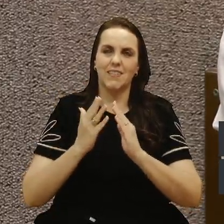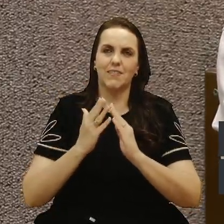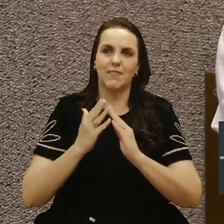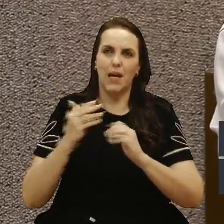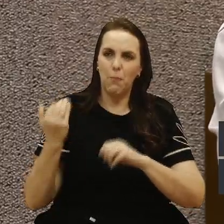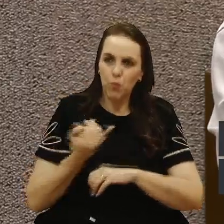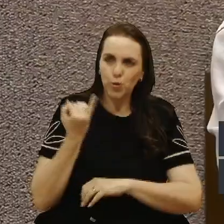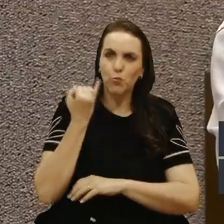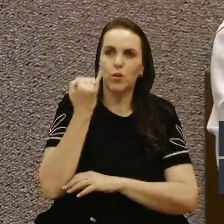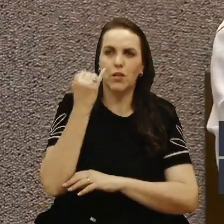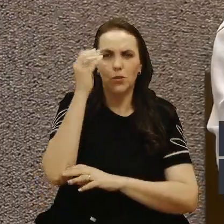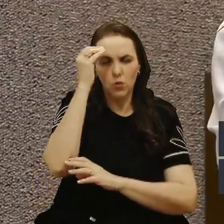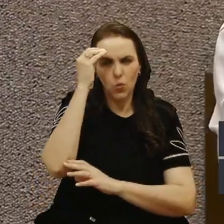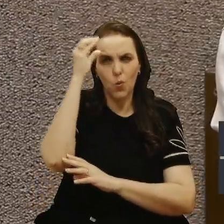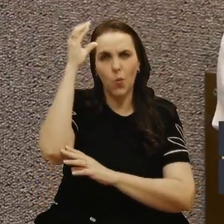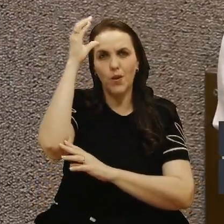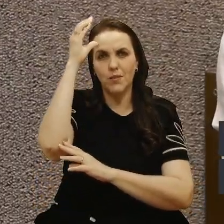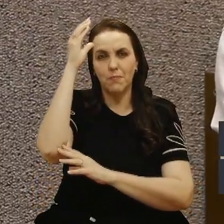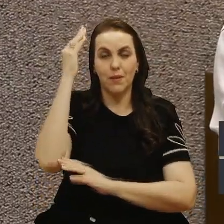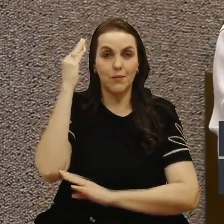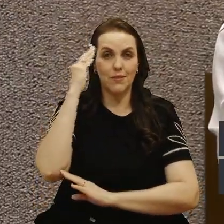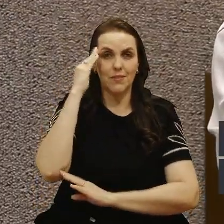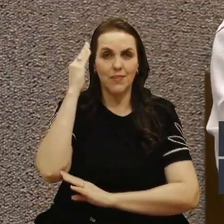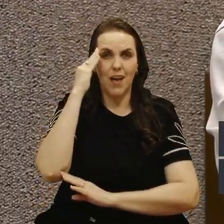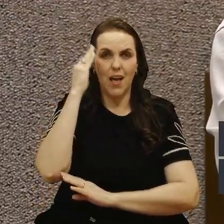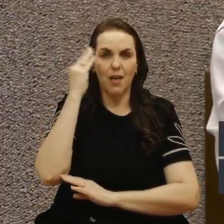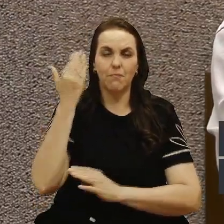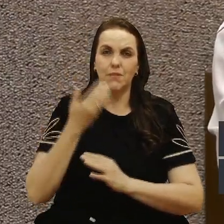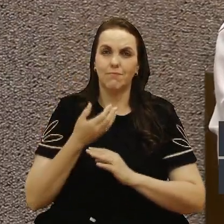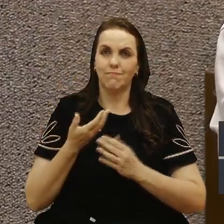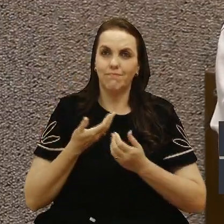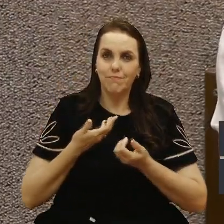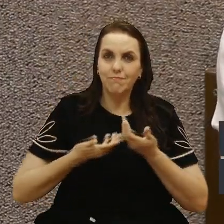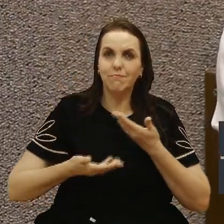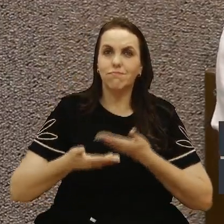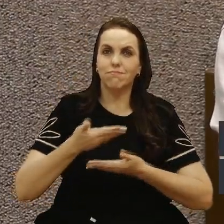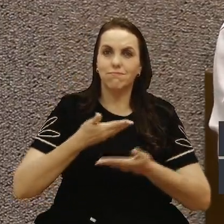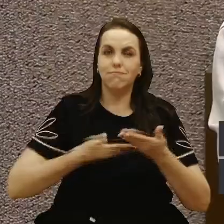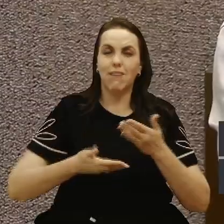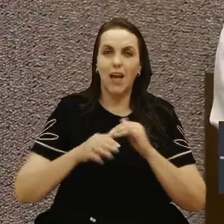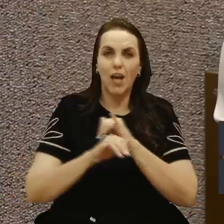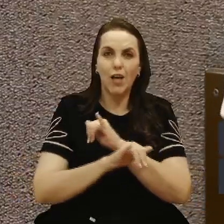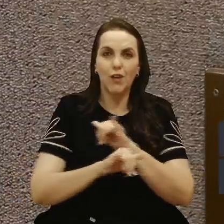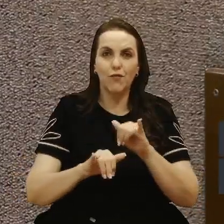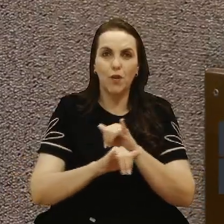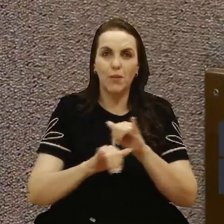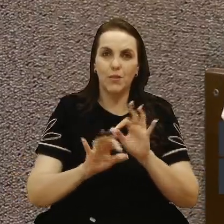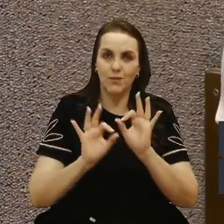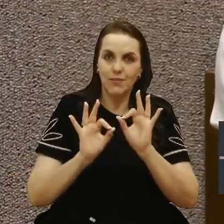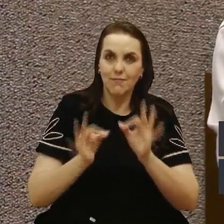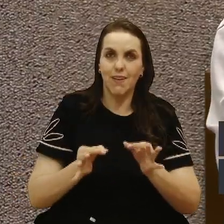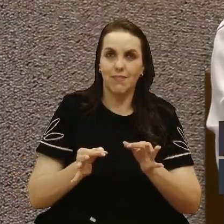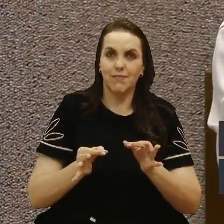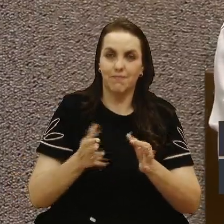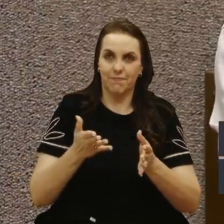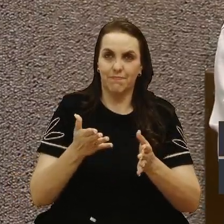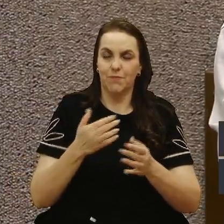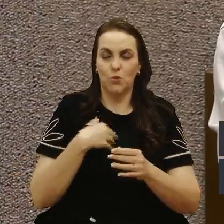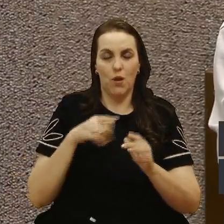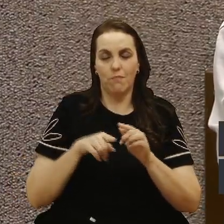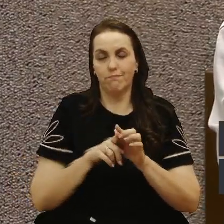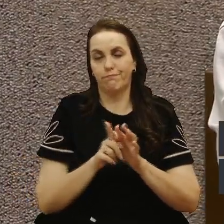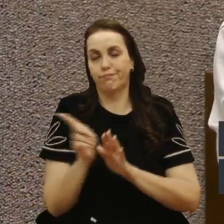que tem conhecimento, tem sabedoria, sabe nos passar a informação da forma correta, sem ser